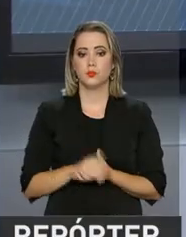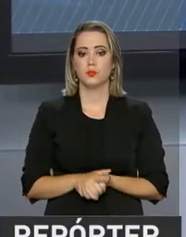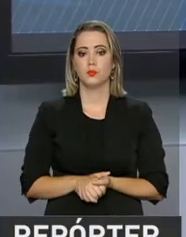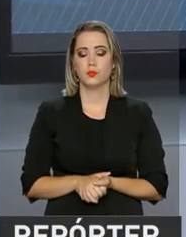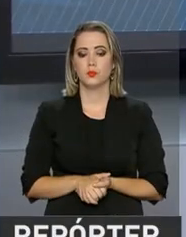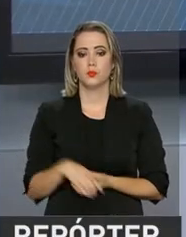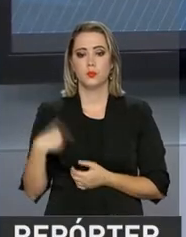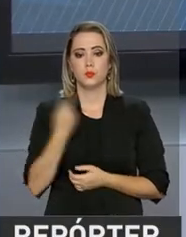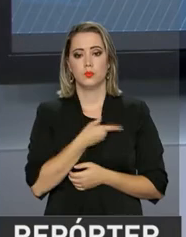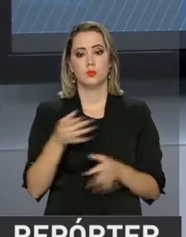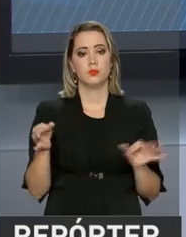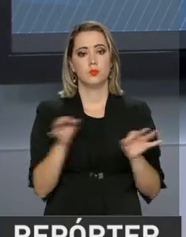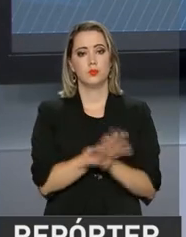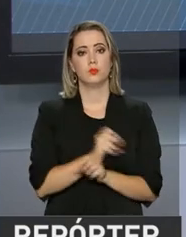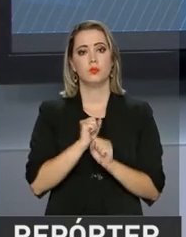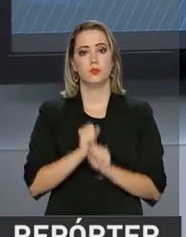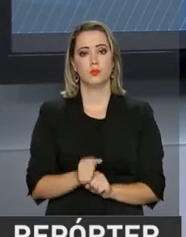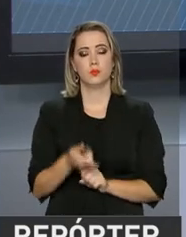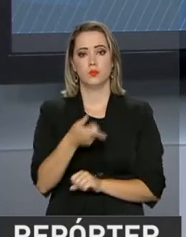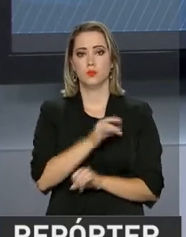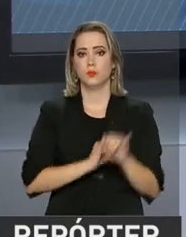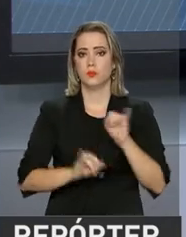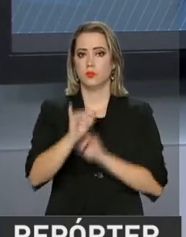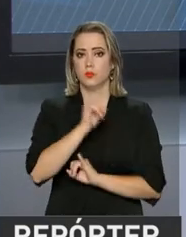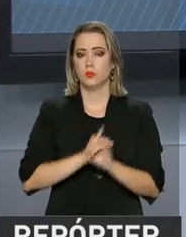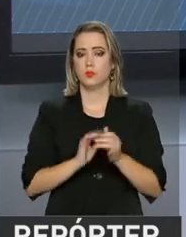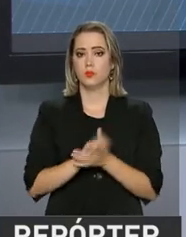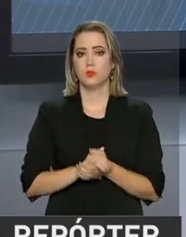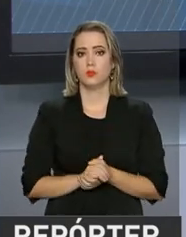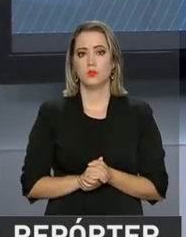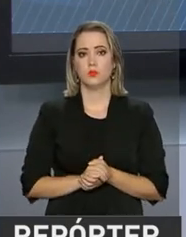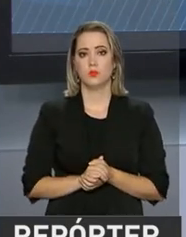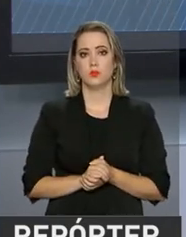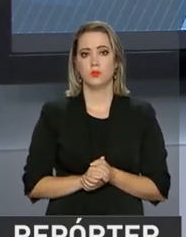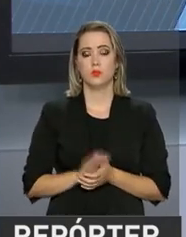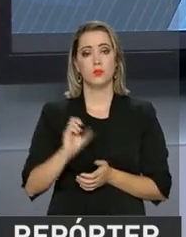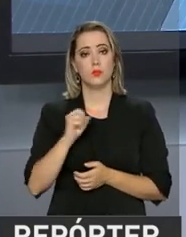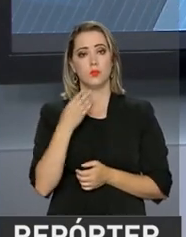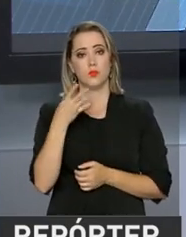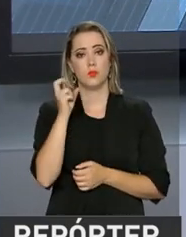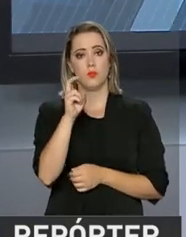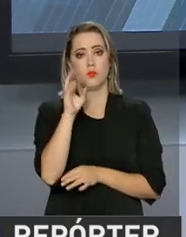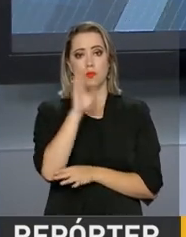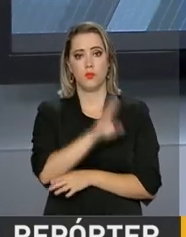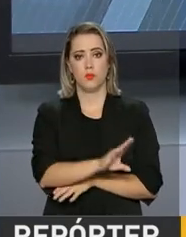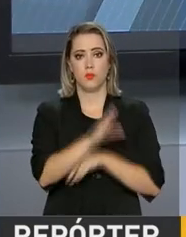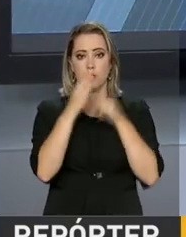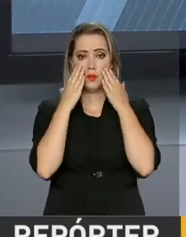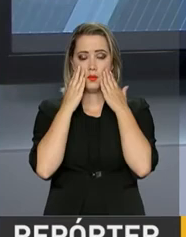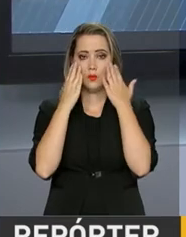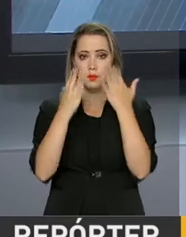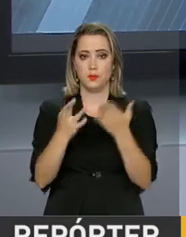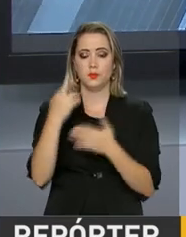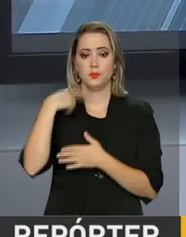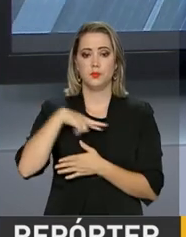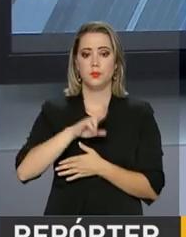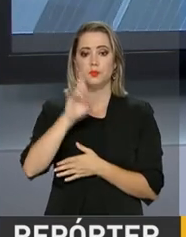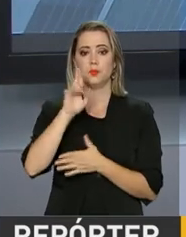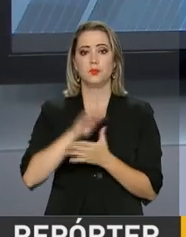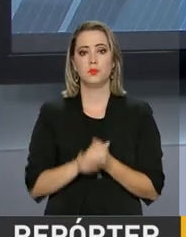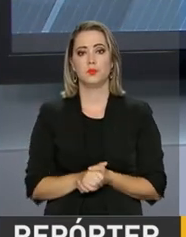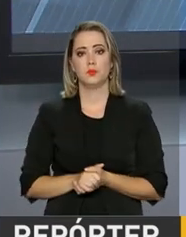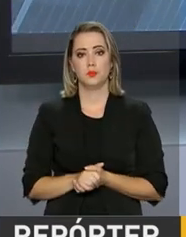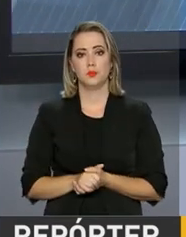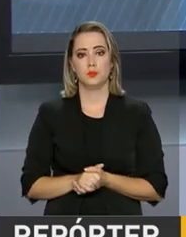nós ficamos por aqui podemos voltar a qualquer momento com mais informações ou às cinco da tarde na próxima edição do record tv